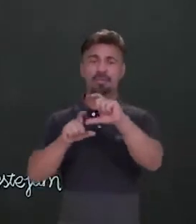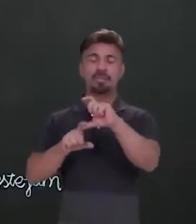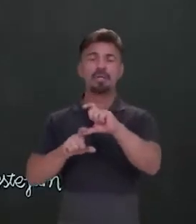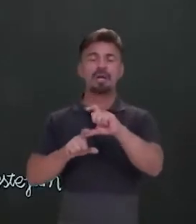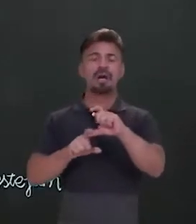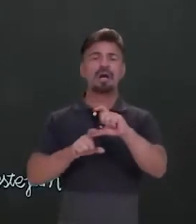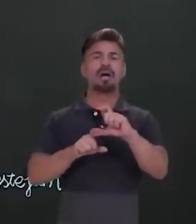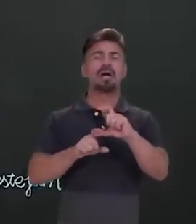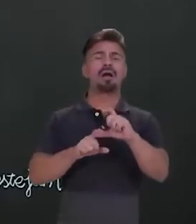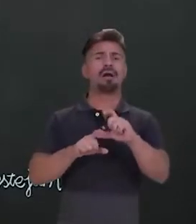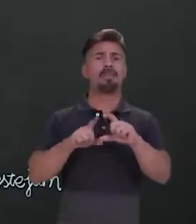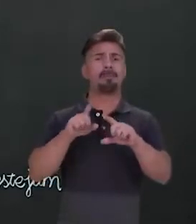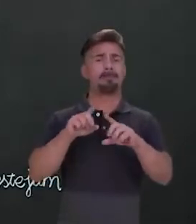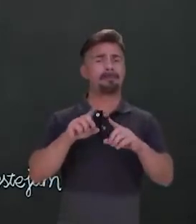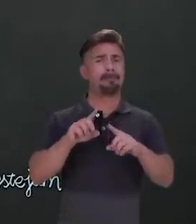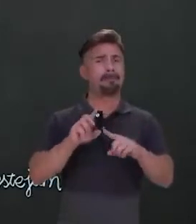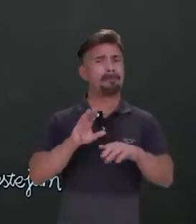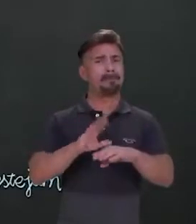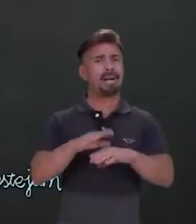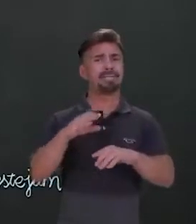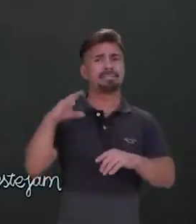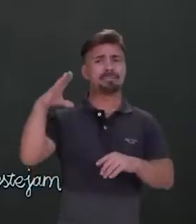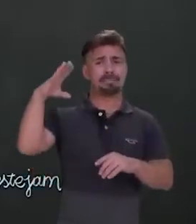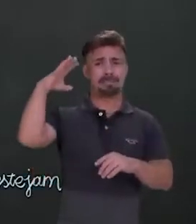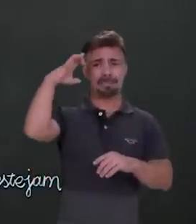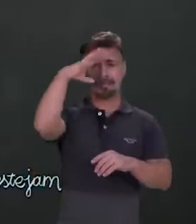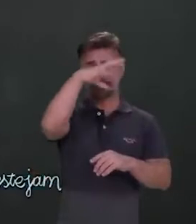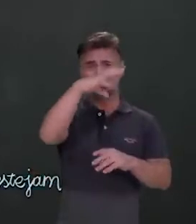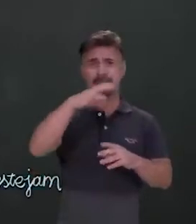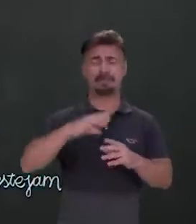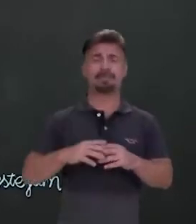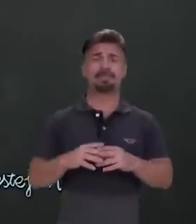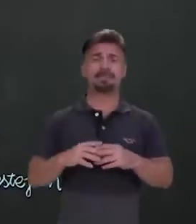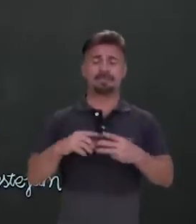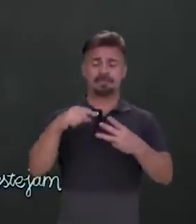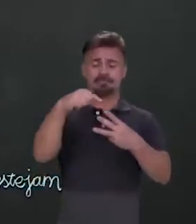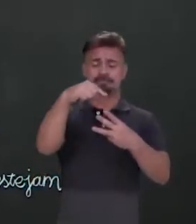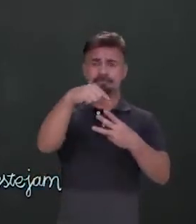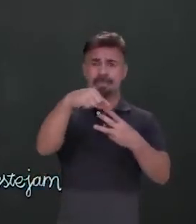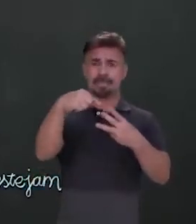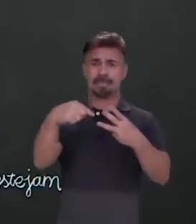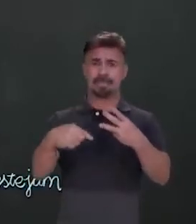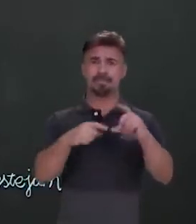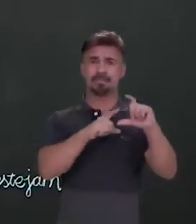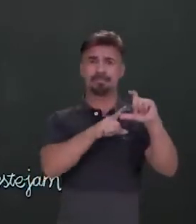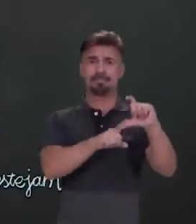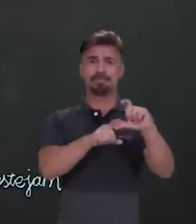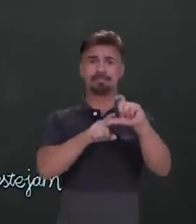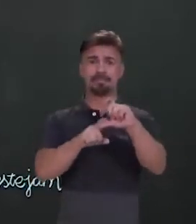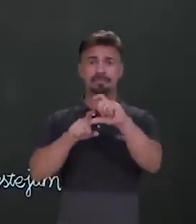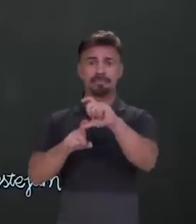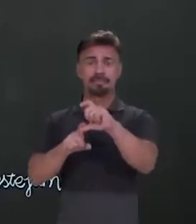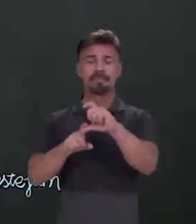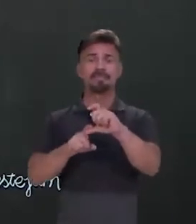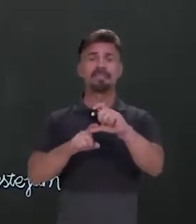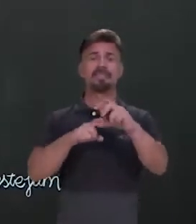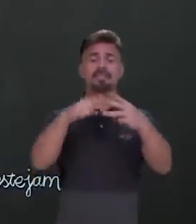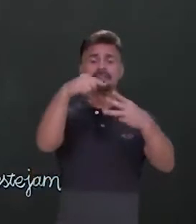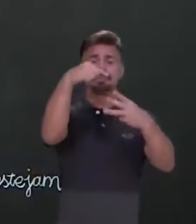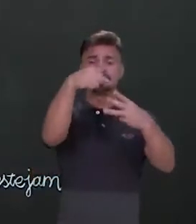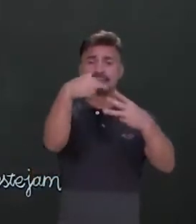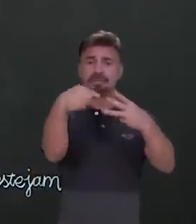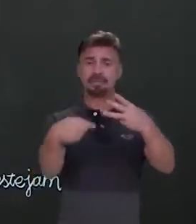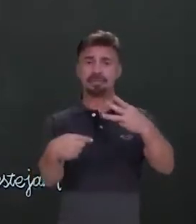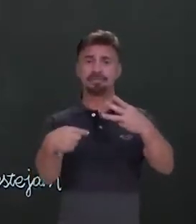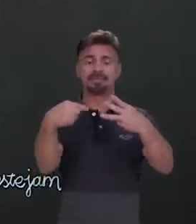ser um dos assuntos mais complexos, porque a divisão que é estabelecida entre três tipos de subordinada, ainda depois é subdividida em cada